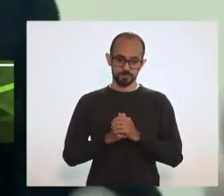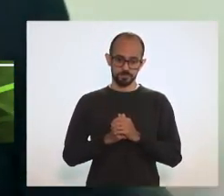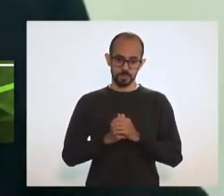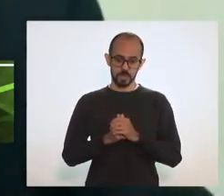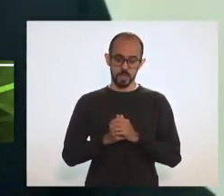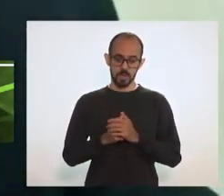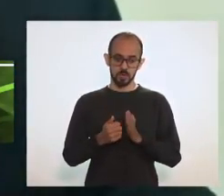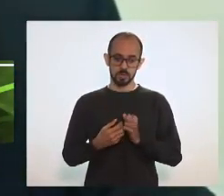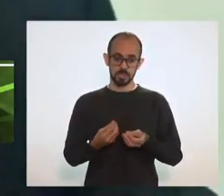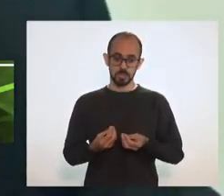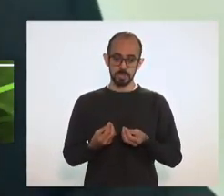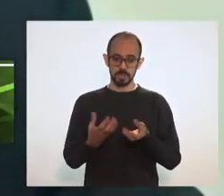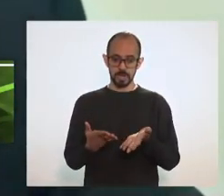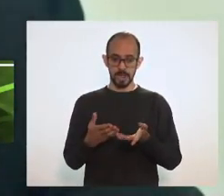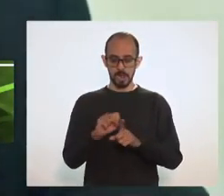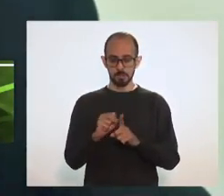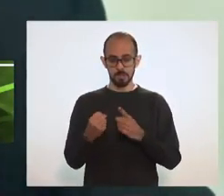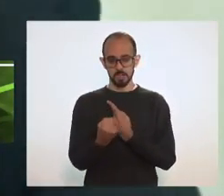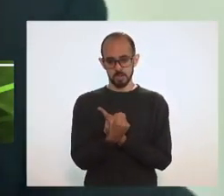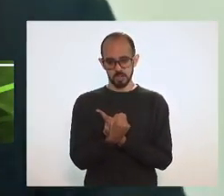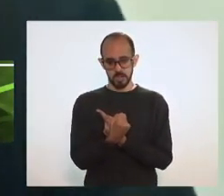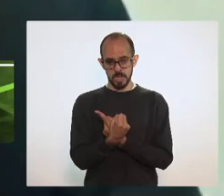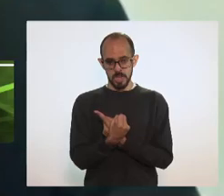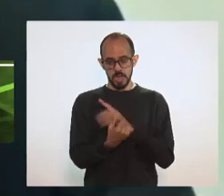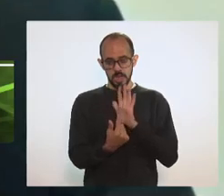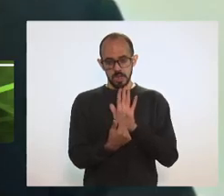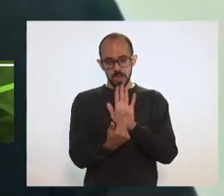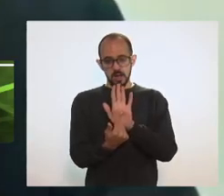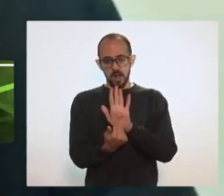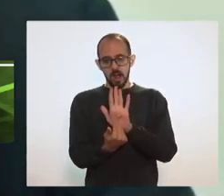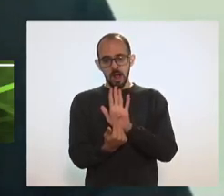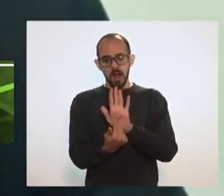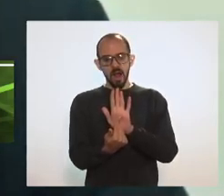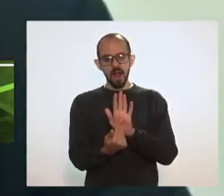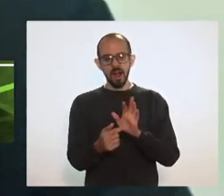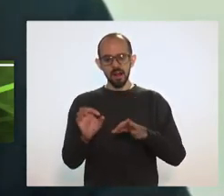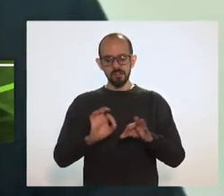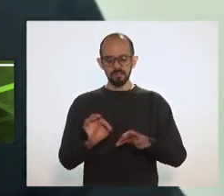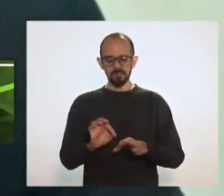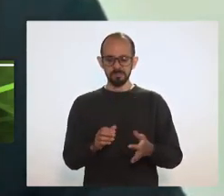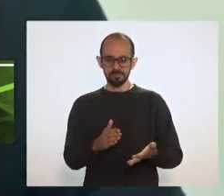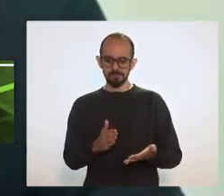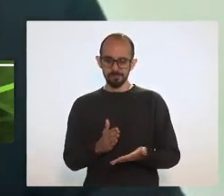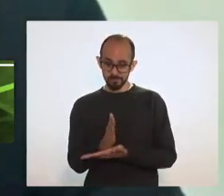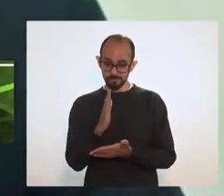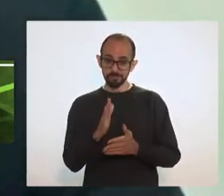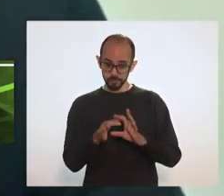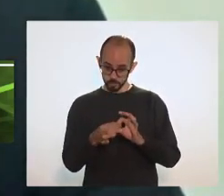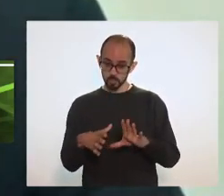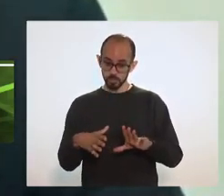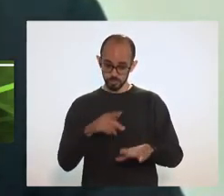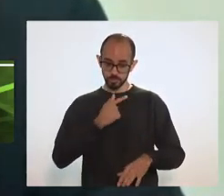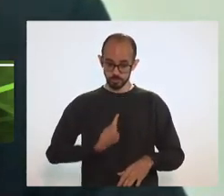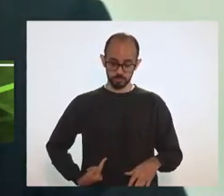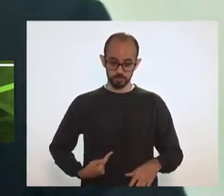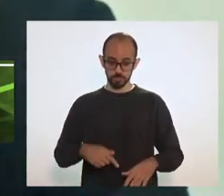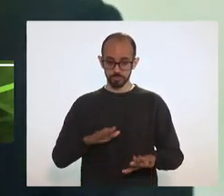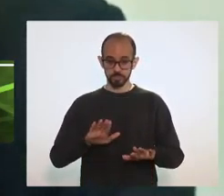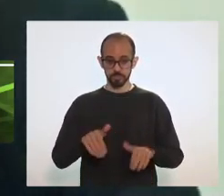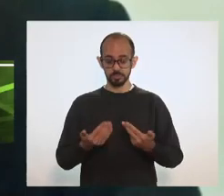advoga cada parlamentar, mas, ao mesmo tempo, pode causar algumas divergências no que diz